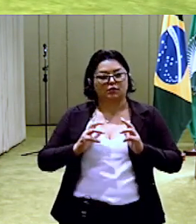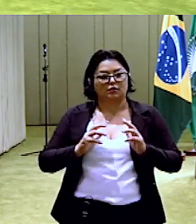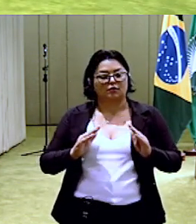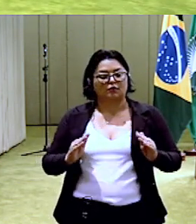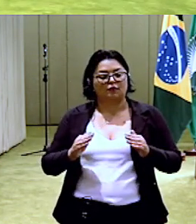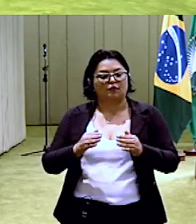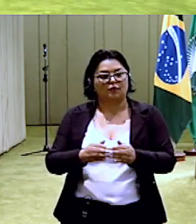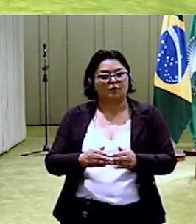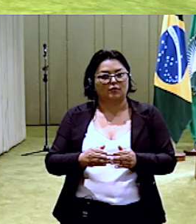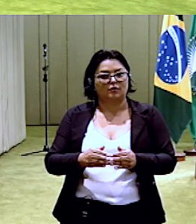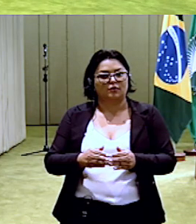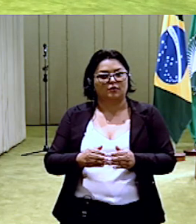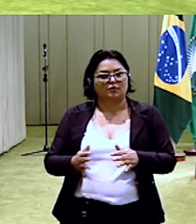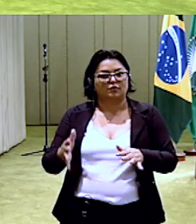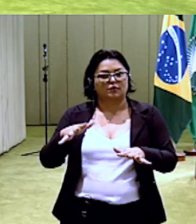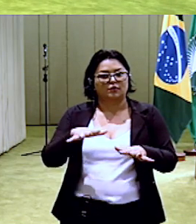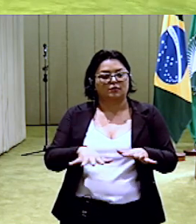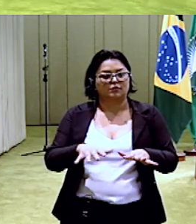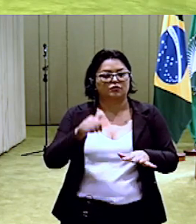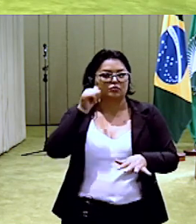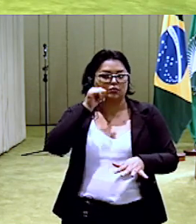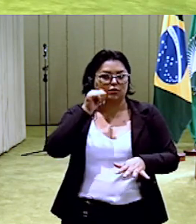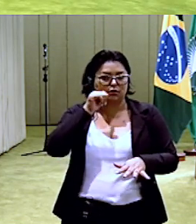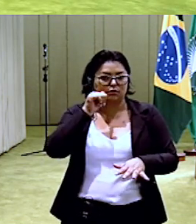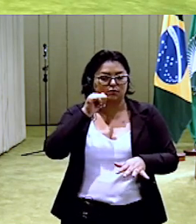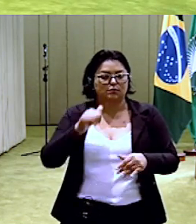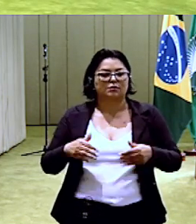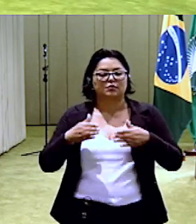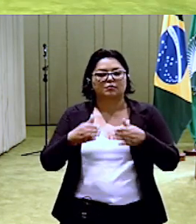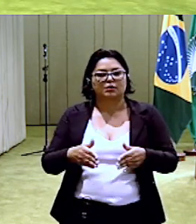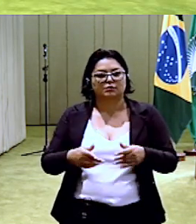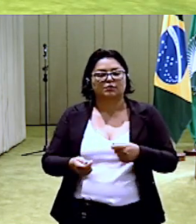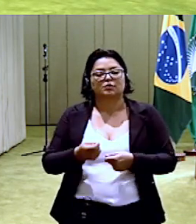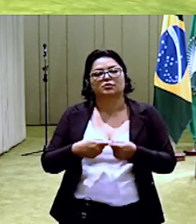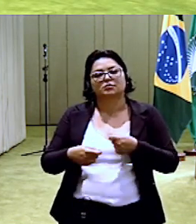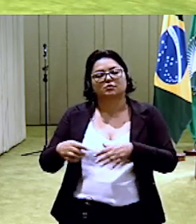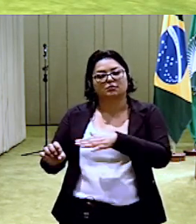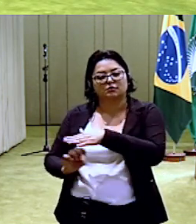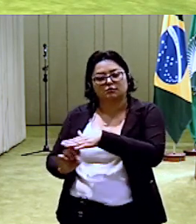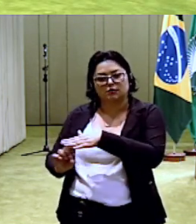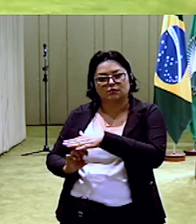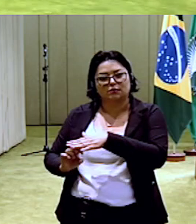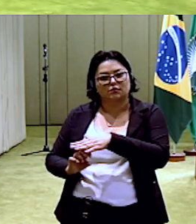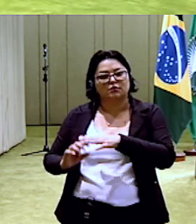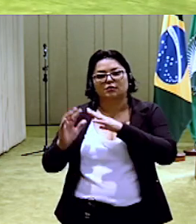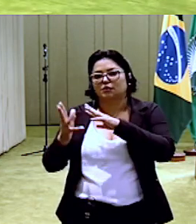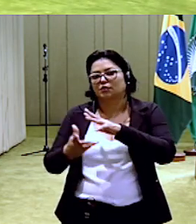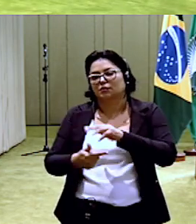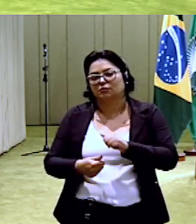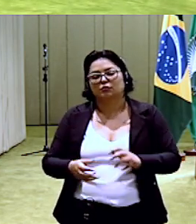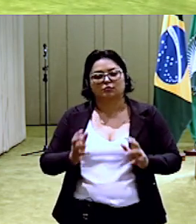foca-se mais na questão, obviamente, das mulheres, na participação, na gestão das empresas e no